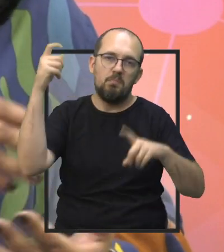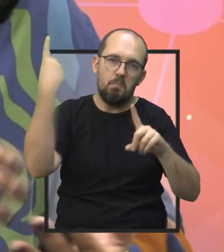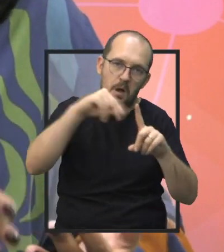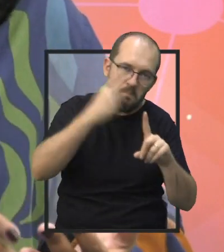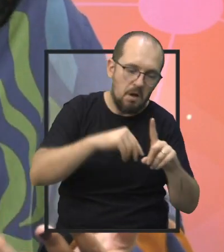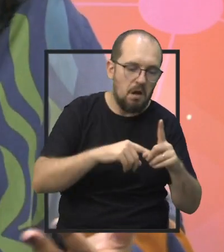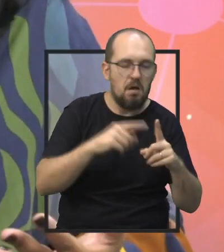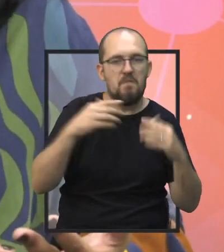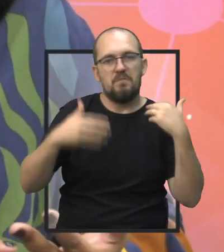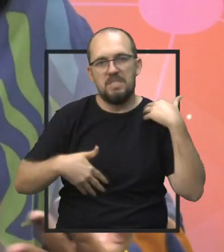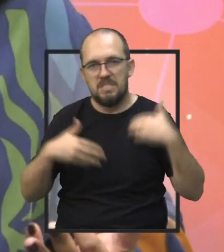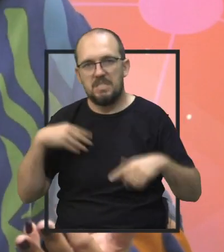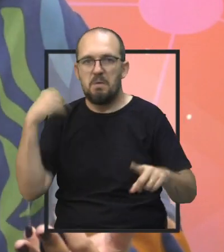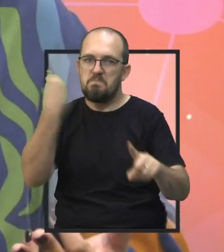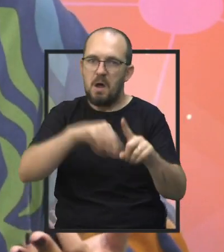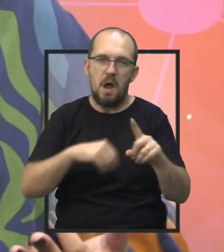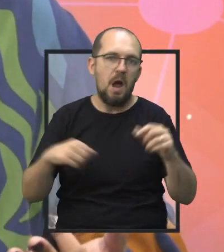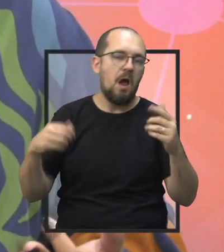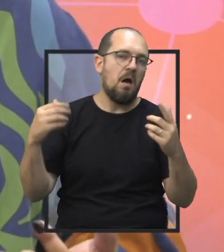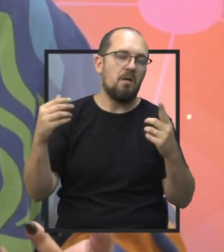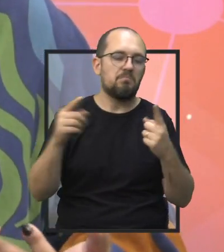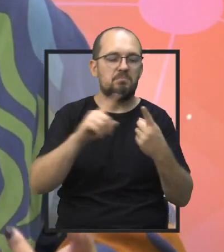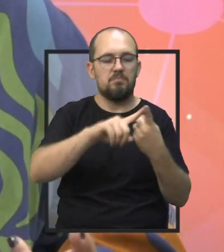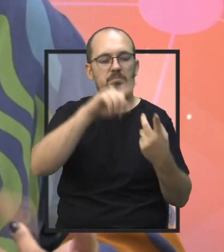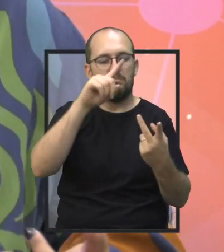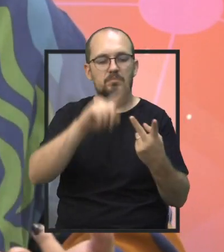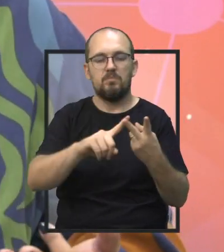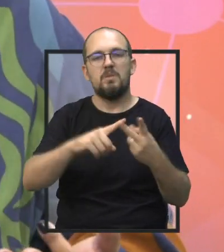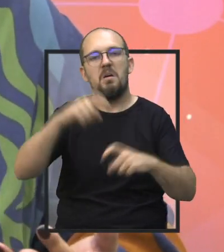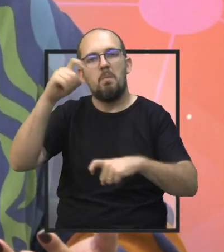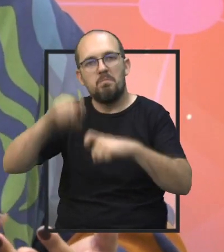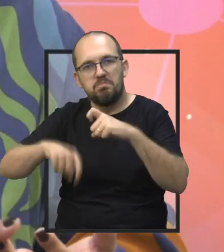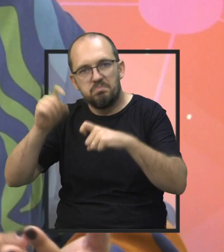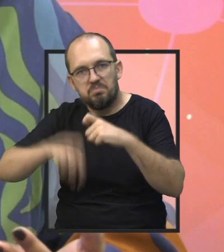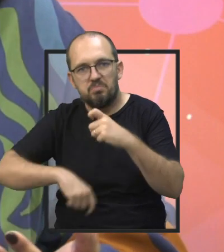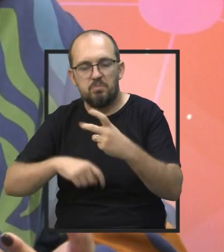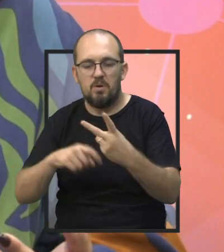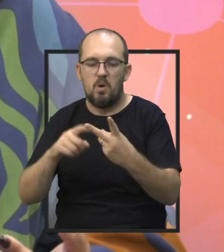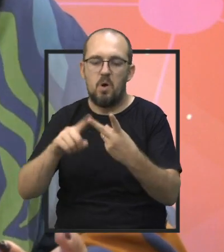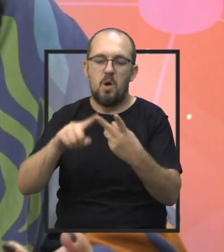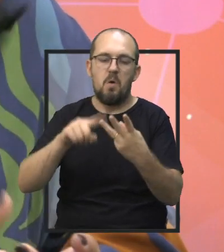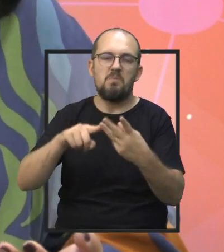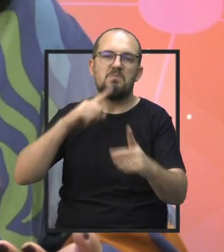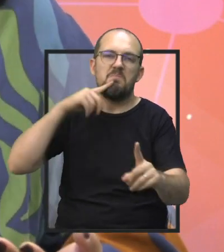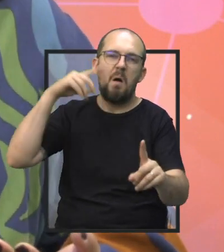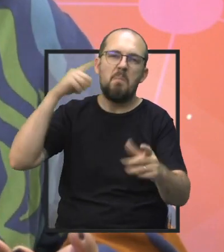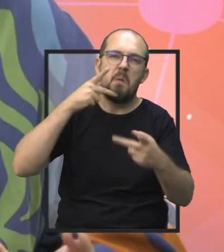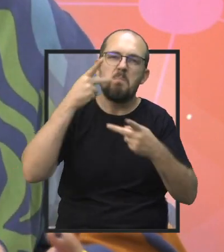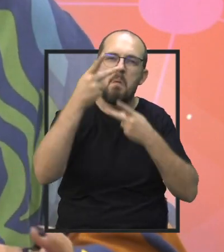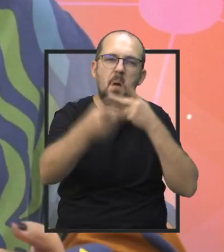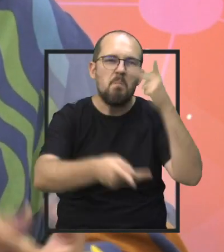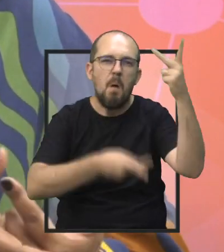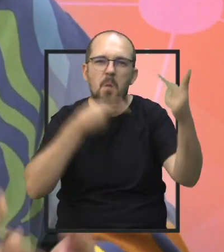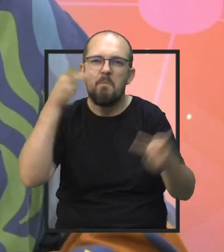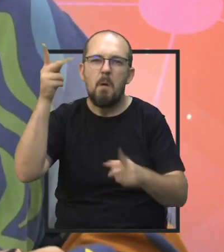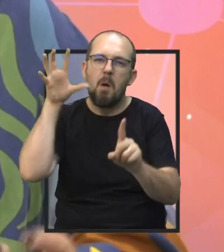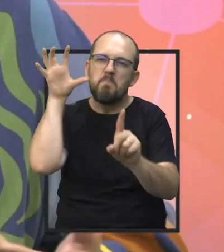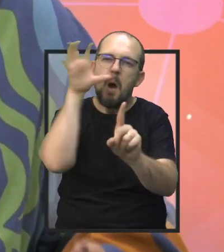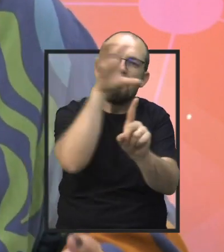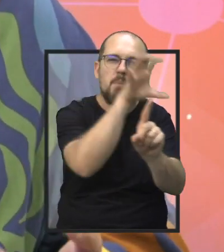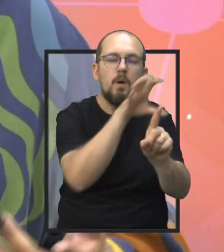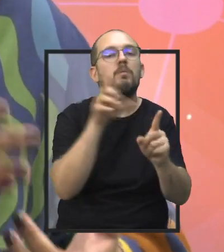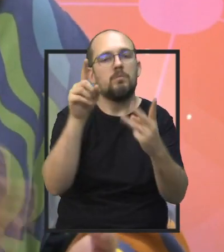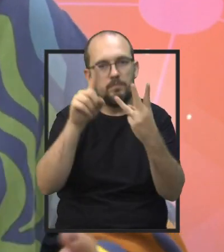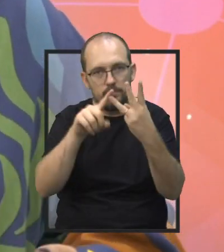violência, mas a violência física sempre está atrelada ao abuso, as ameaças, né?